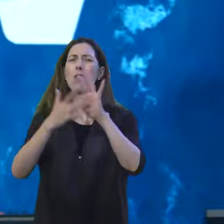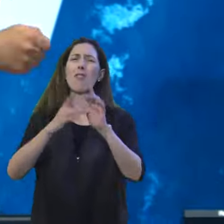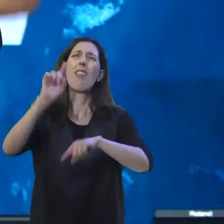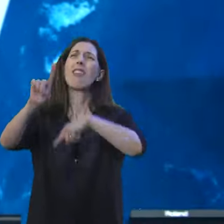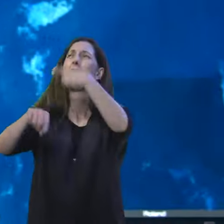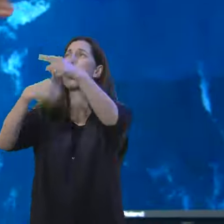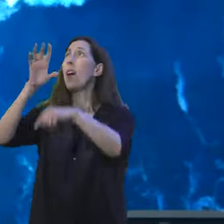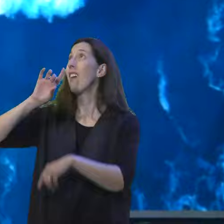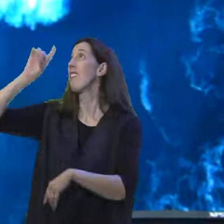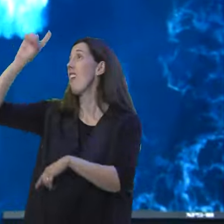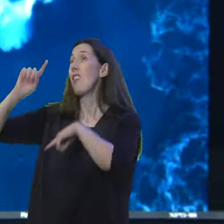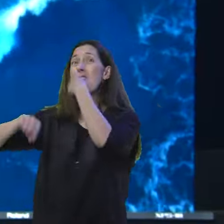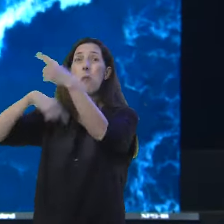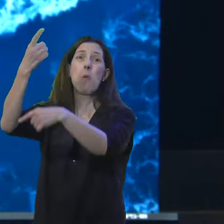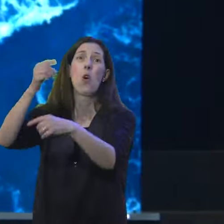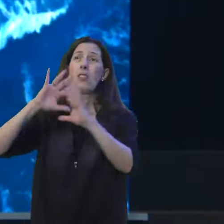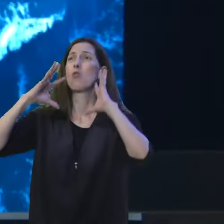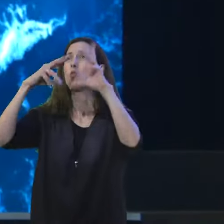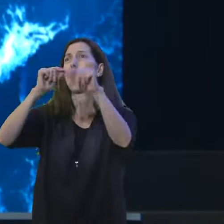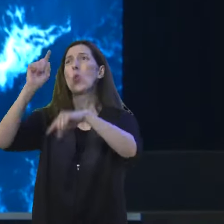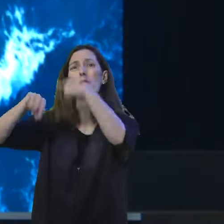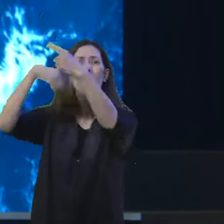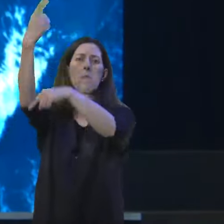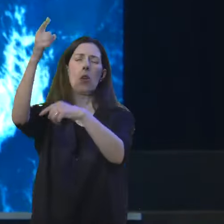deixar Deus e tudo para depois, amém?